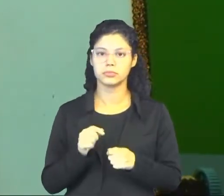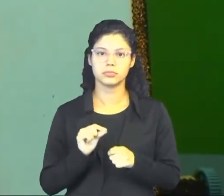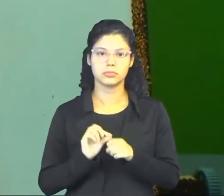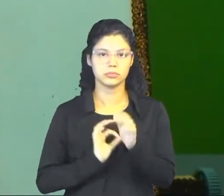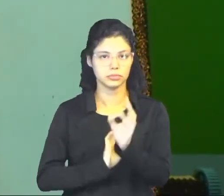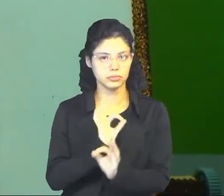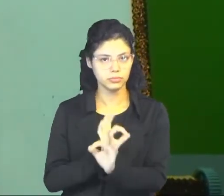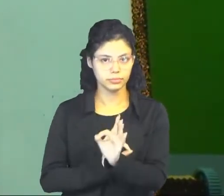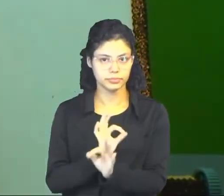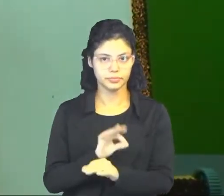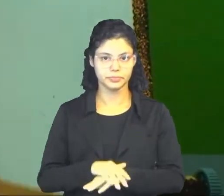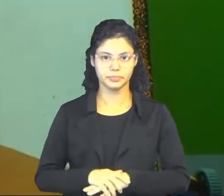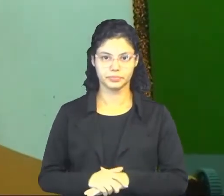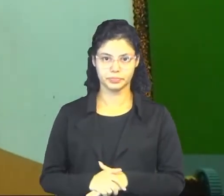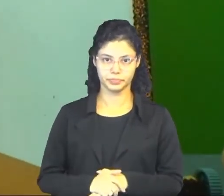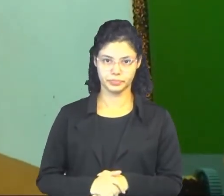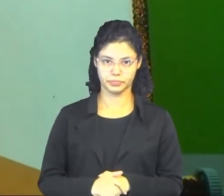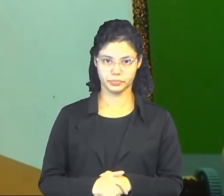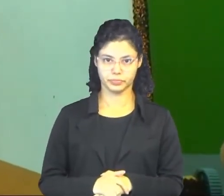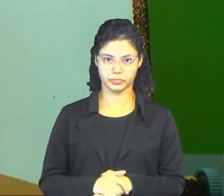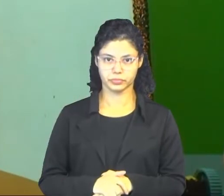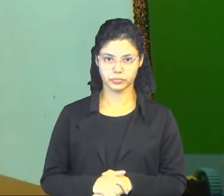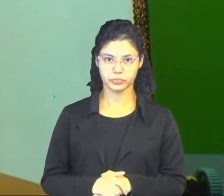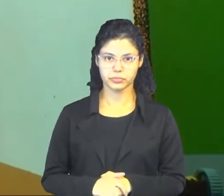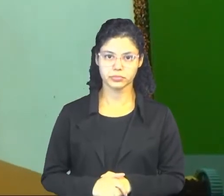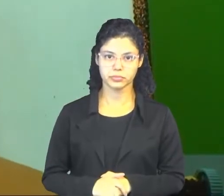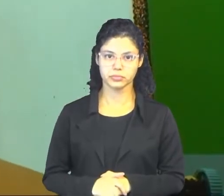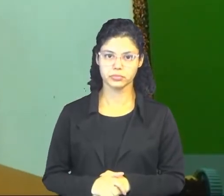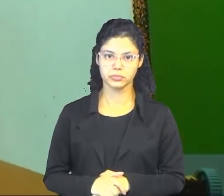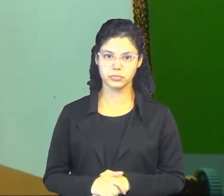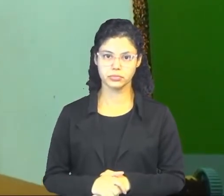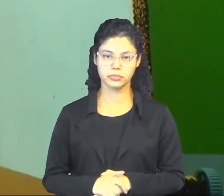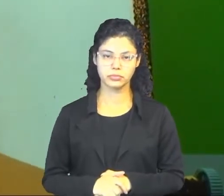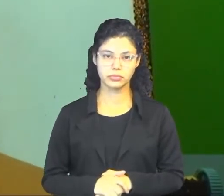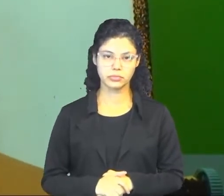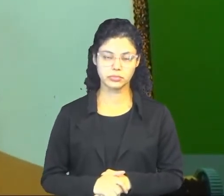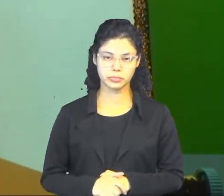uma armação, que nada mais é do que isso aqui, ó. Pegar o número